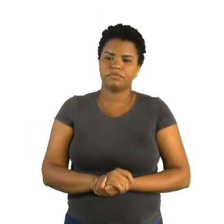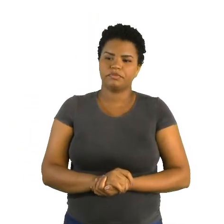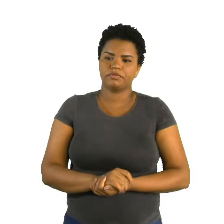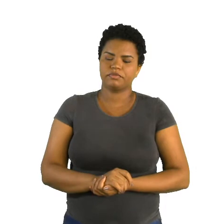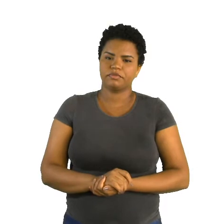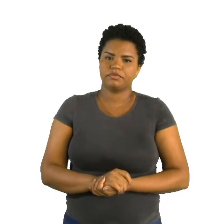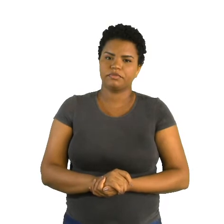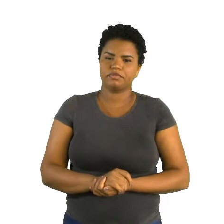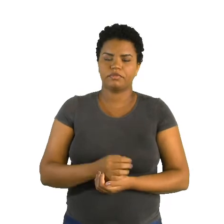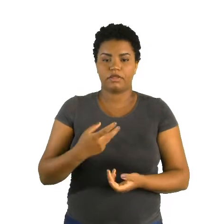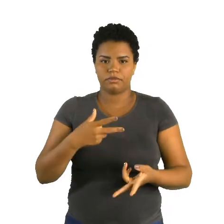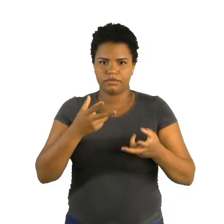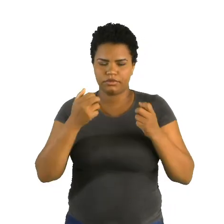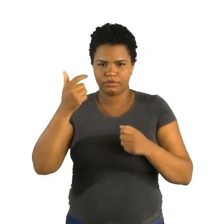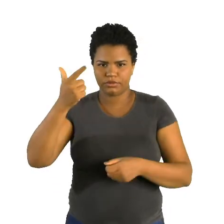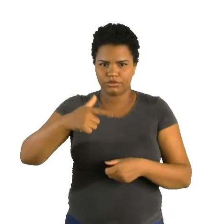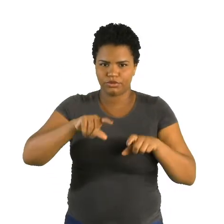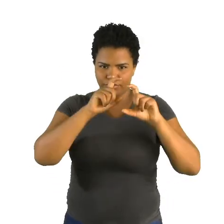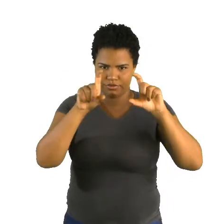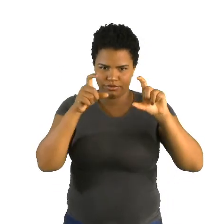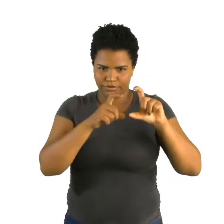Observe novamente essa tirinha.